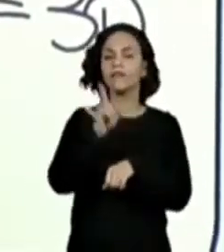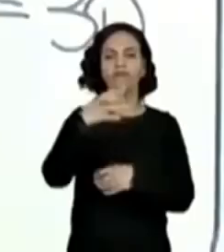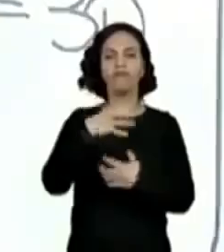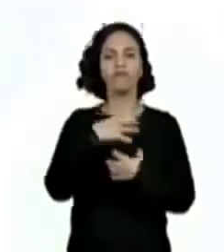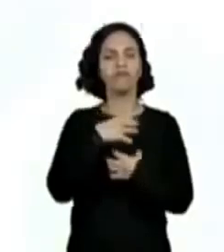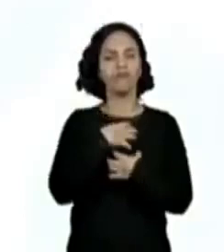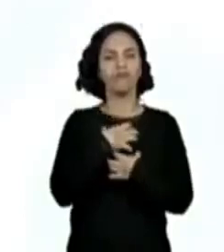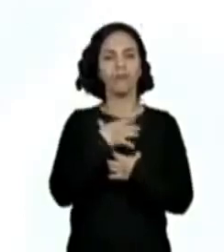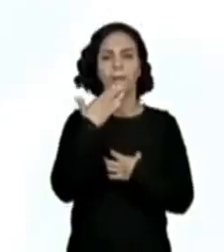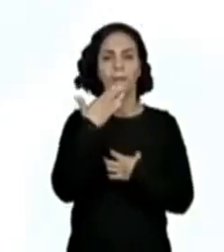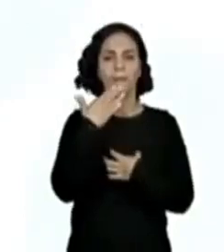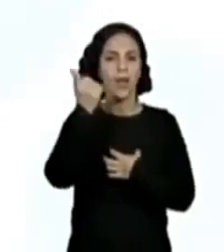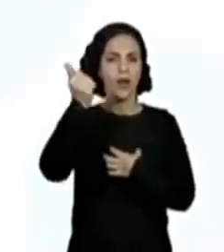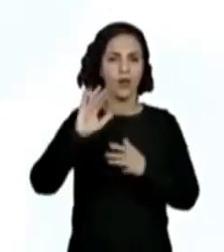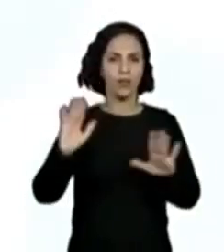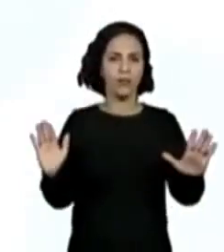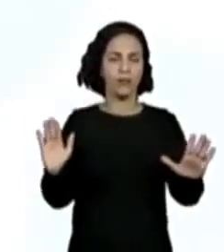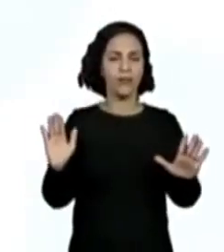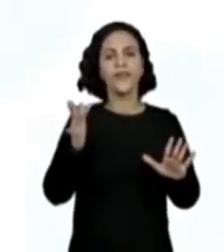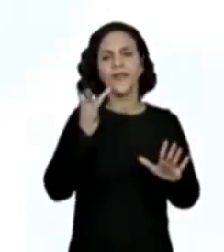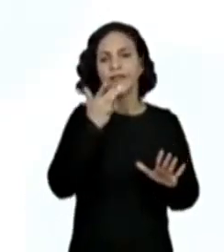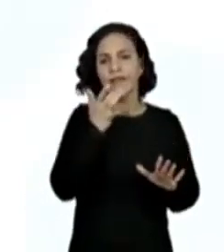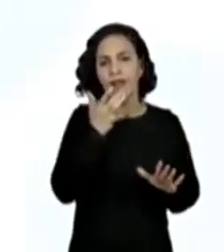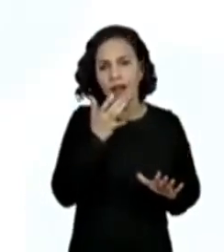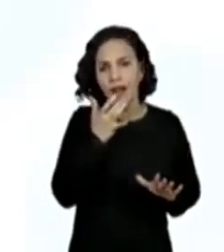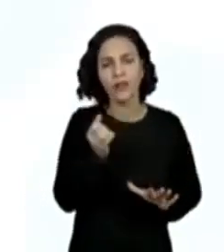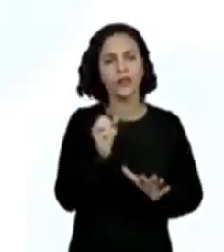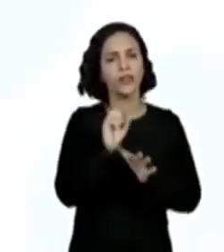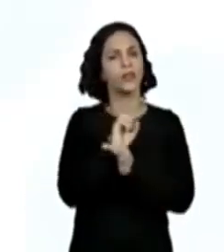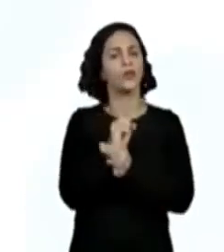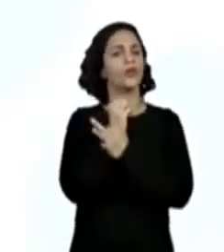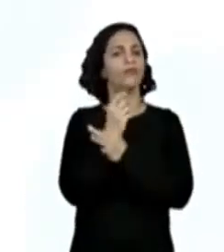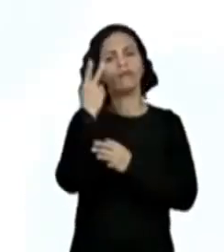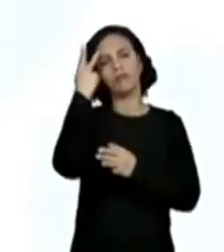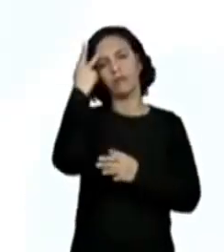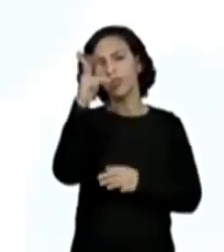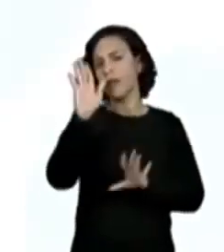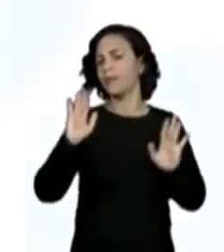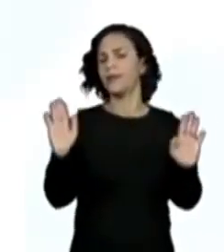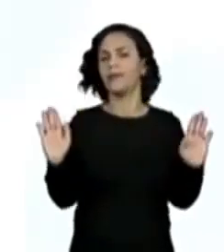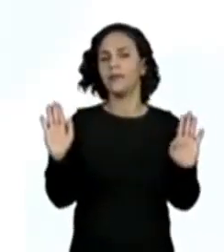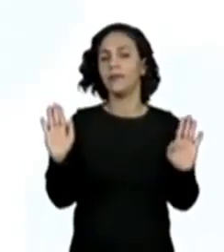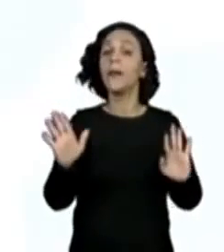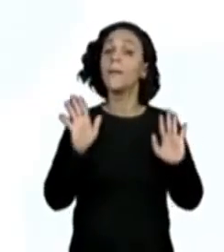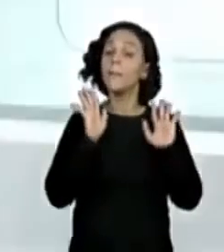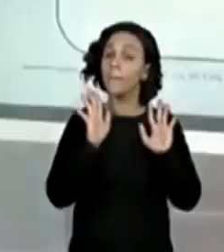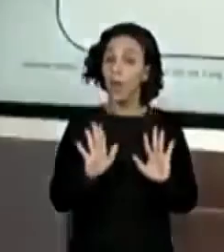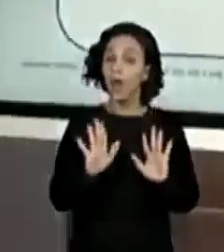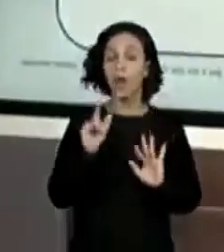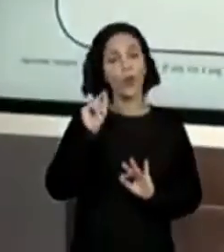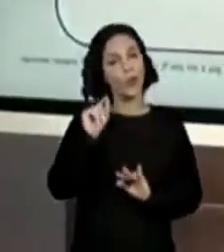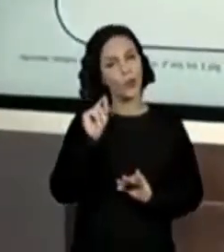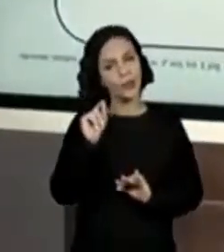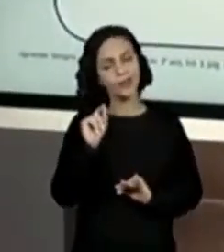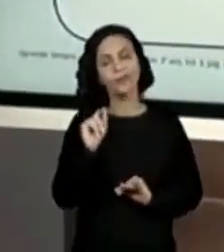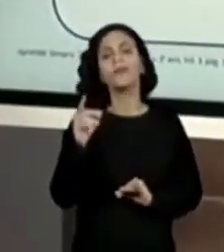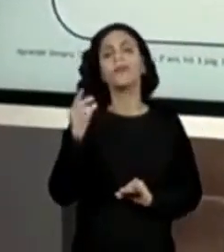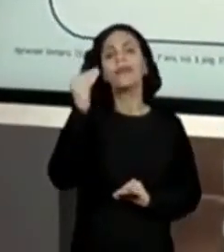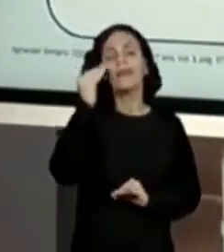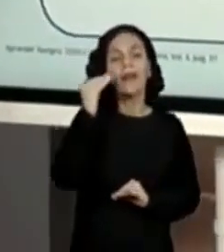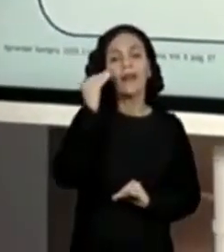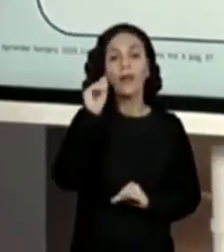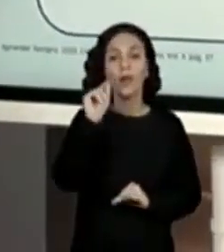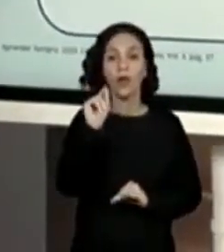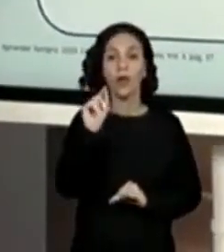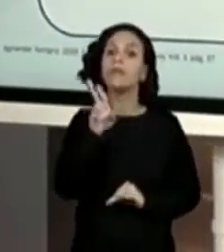acharem melhor e mais fácil para vocês. A ideia é que a gente consiga chegar